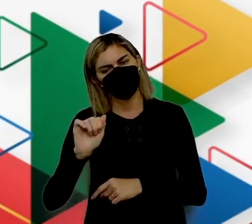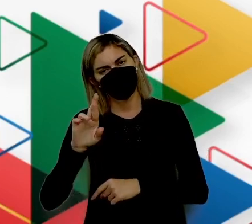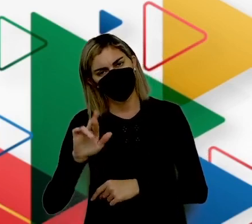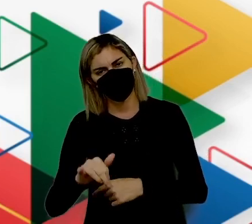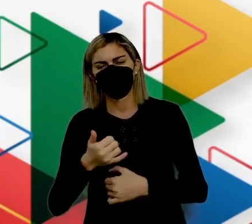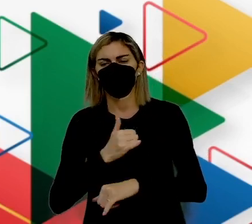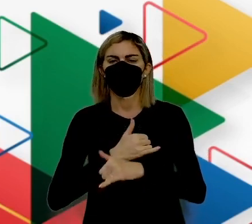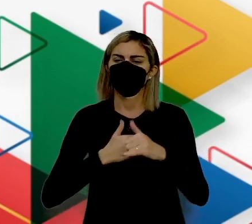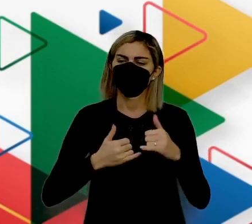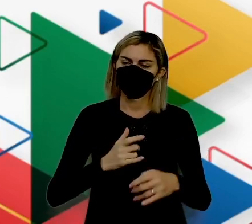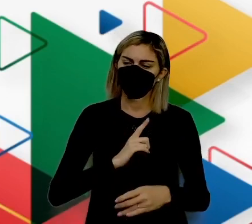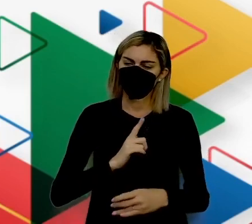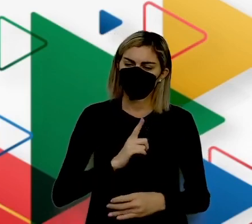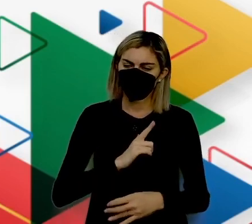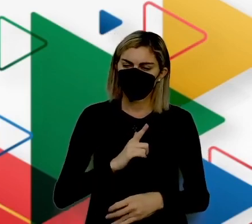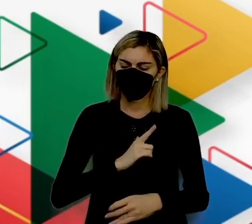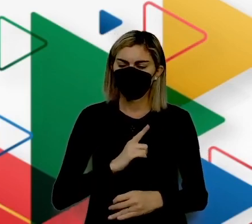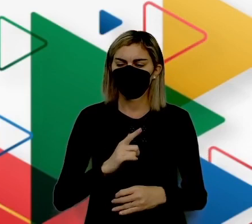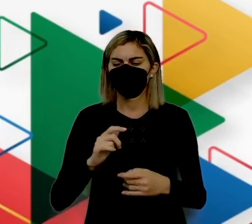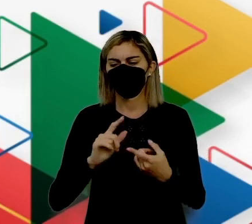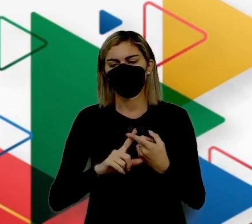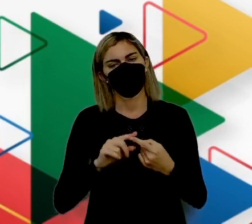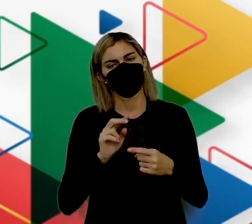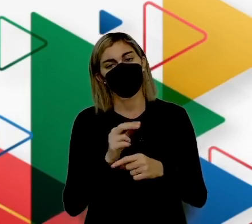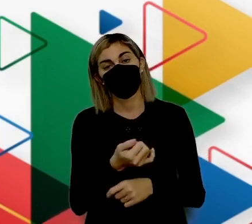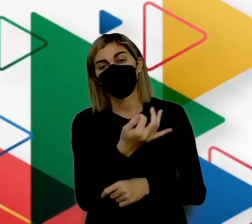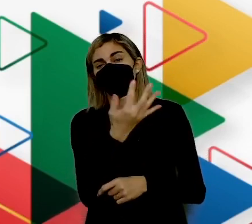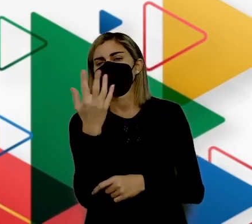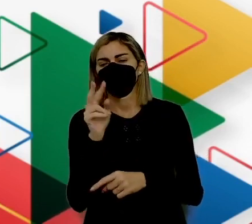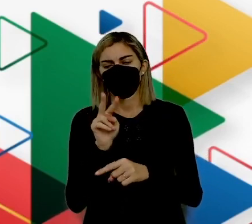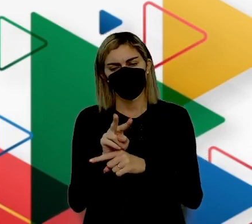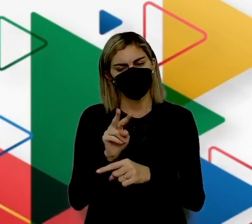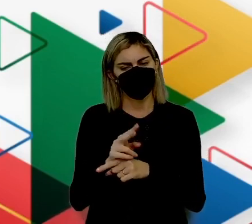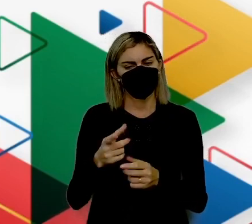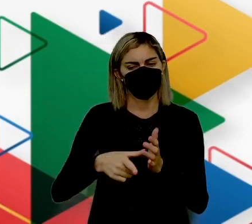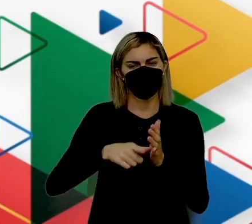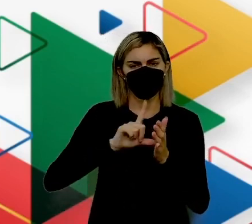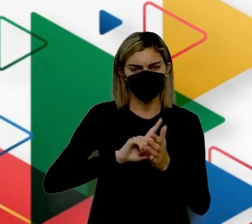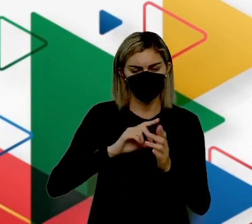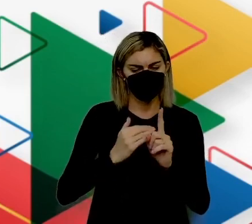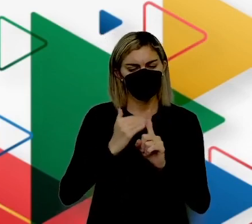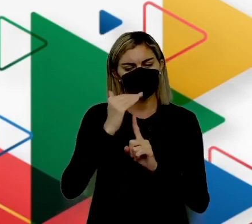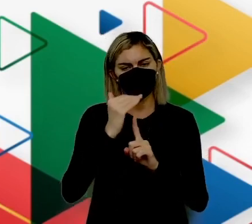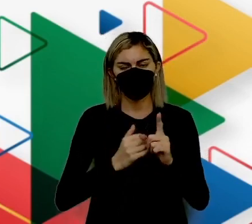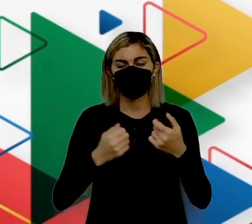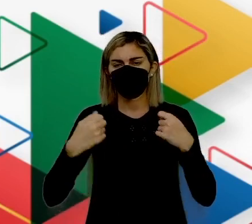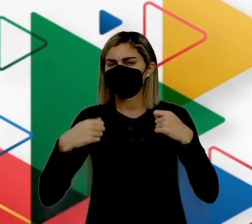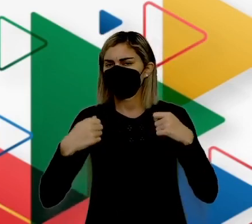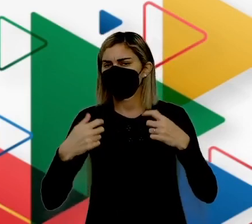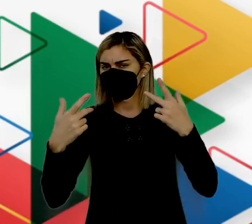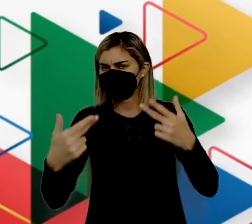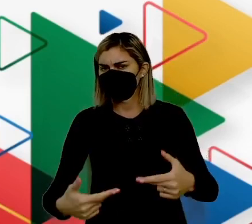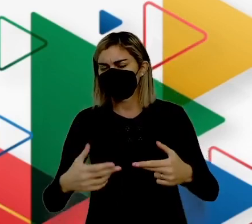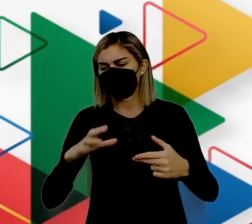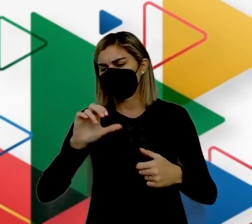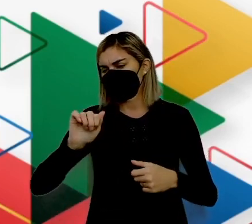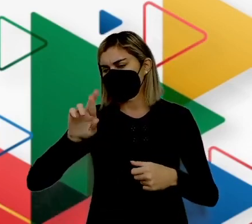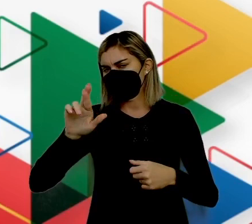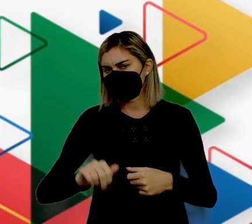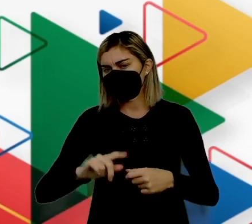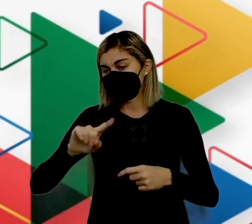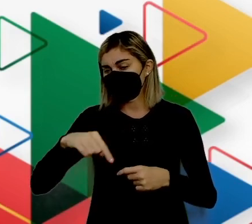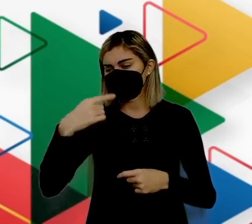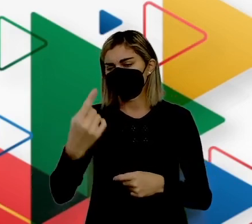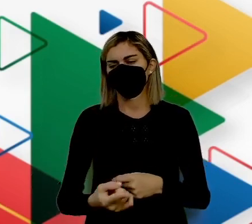elétrica, temos quantidade de carga antes tem que ser igual à quantidade de carga